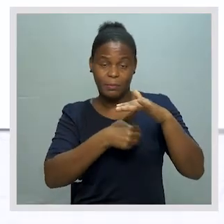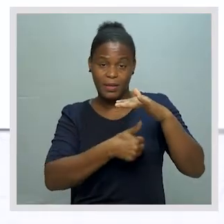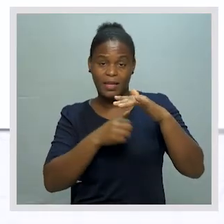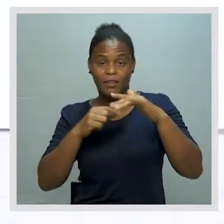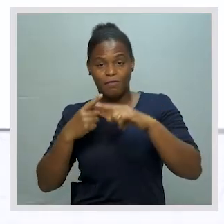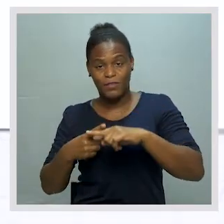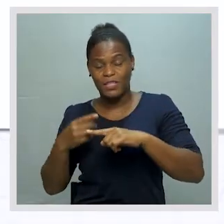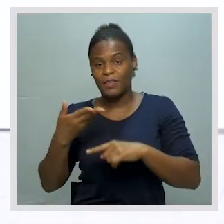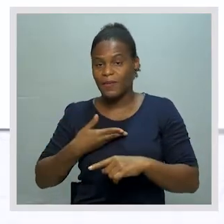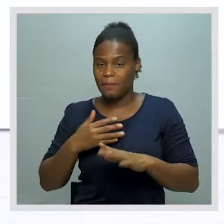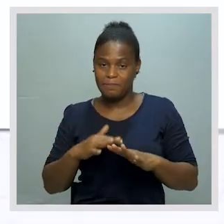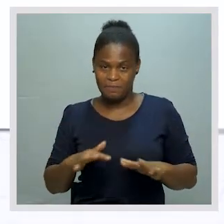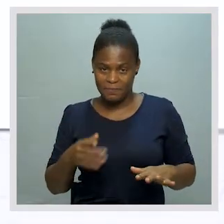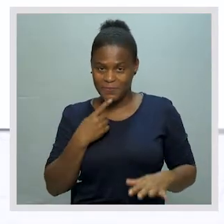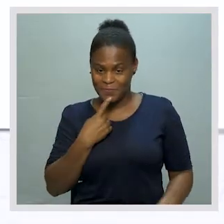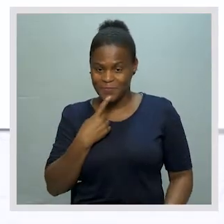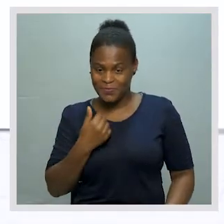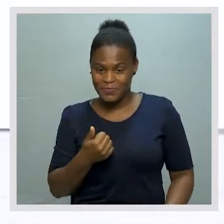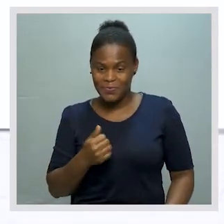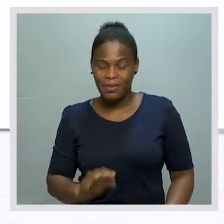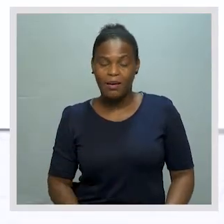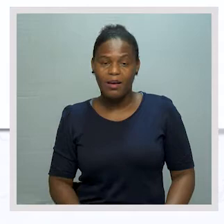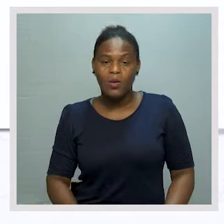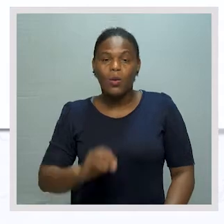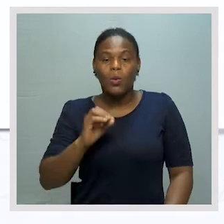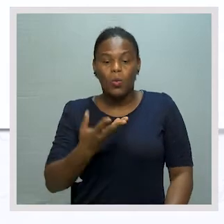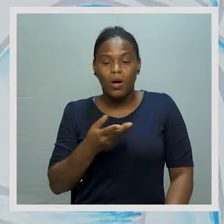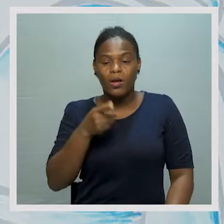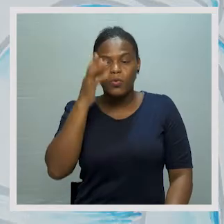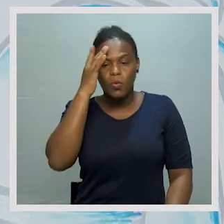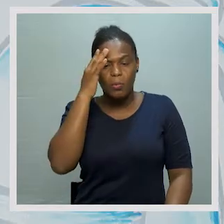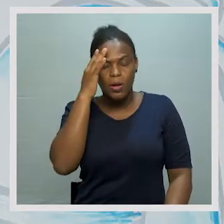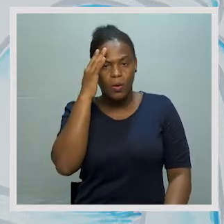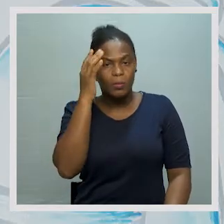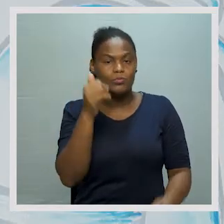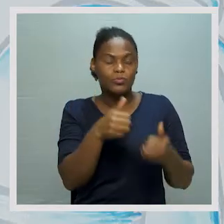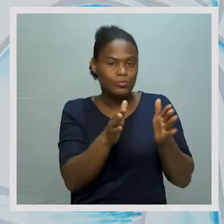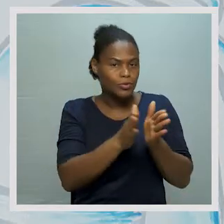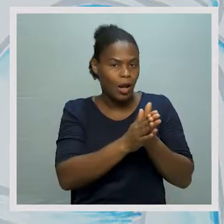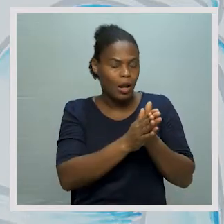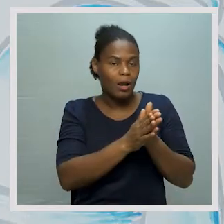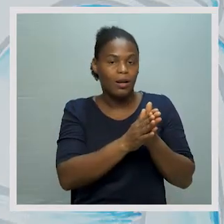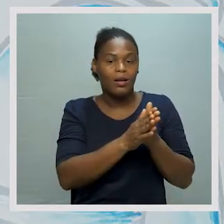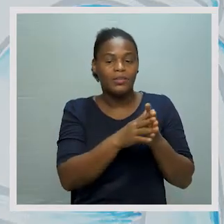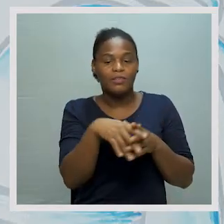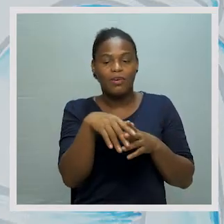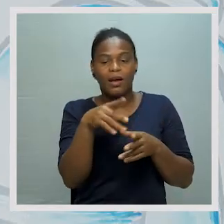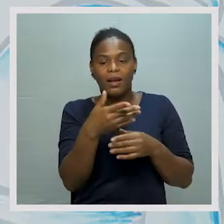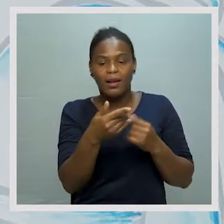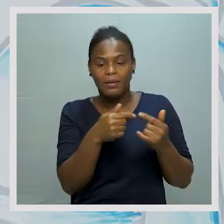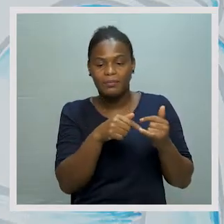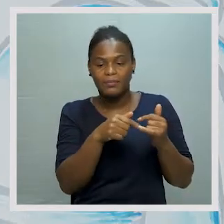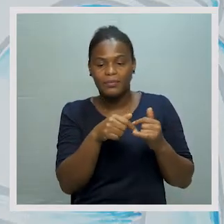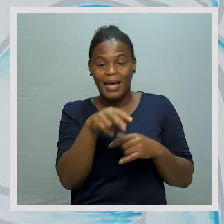B vezes D. Tá bom? E quando é um número inteiro, o N está aqui a representar um número